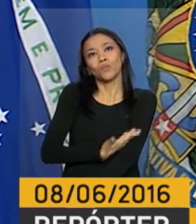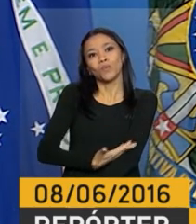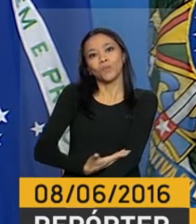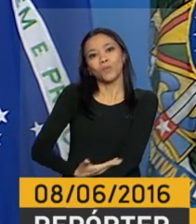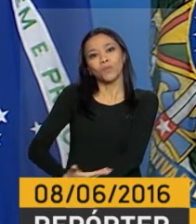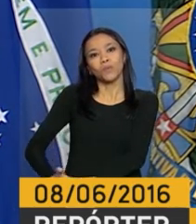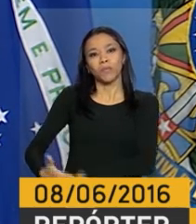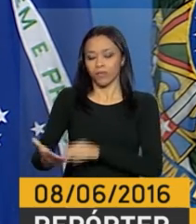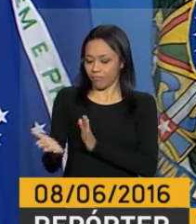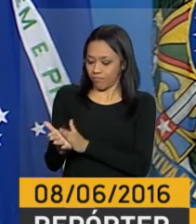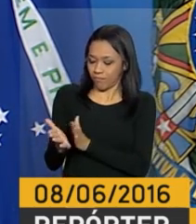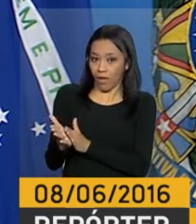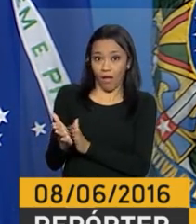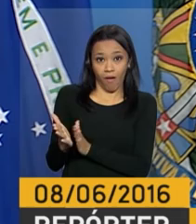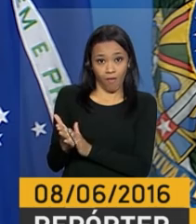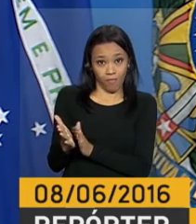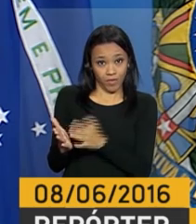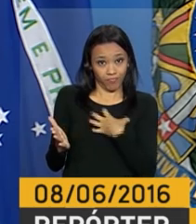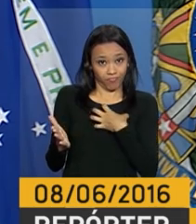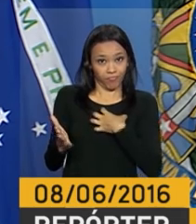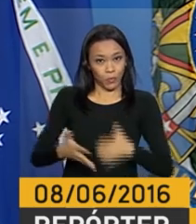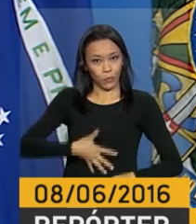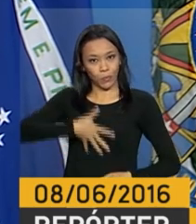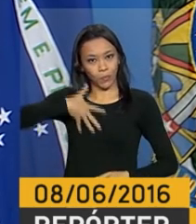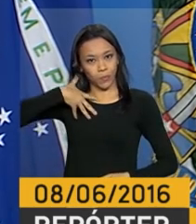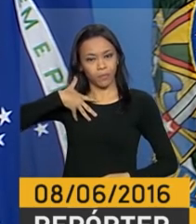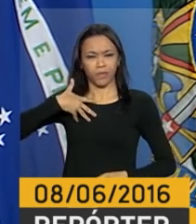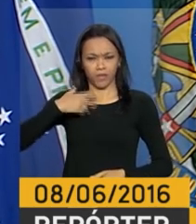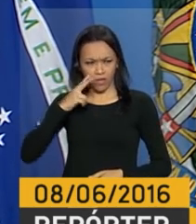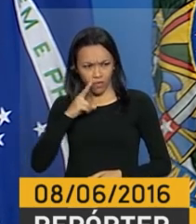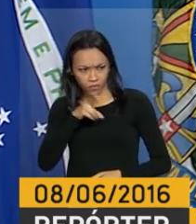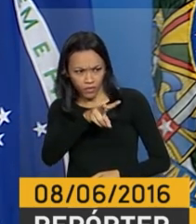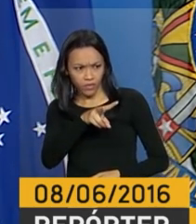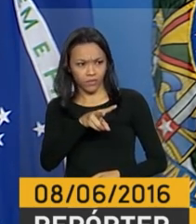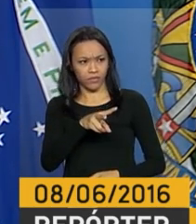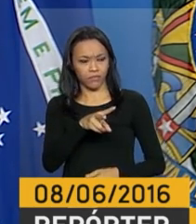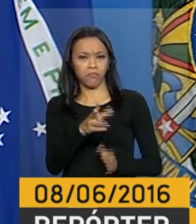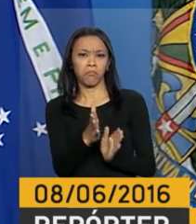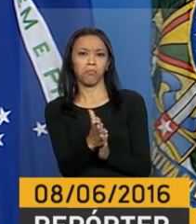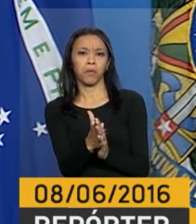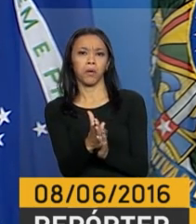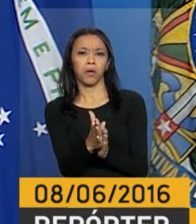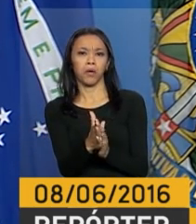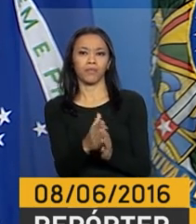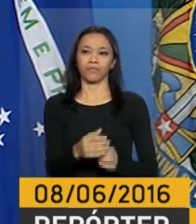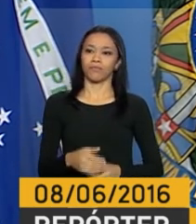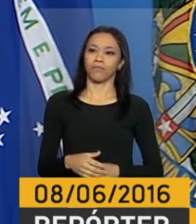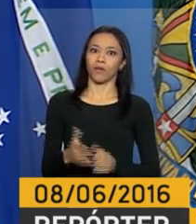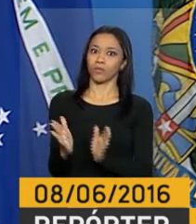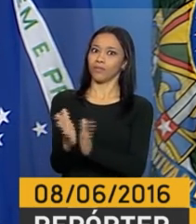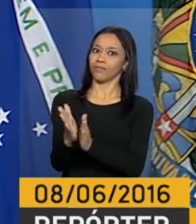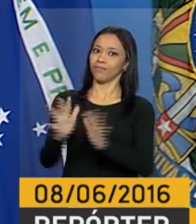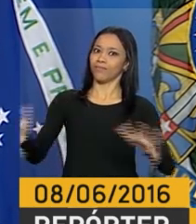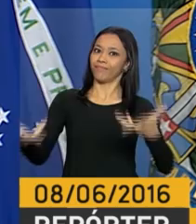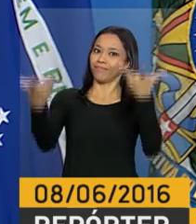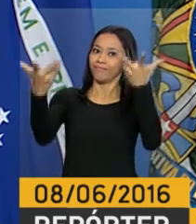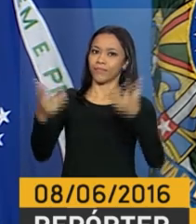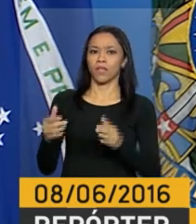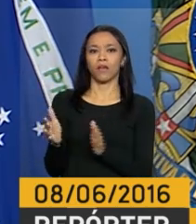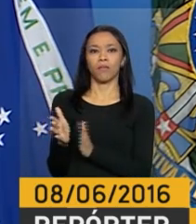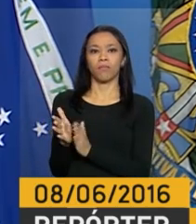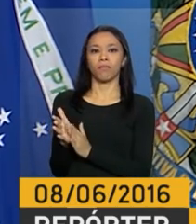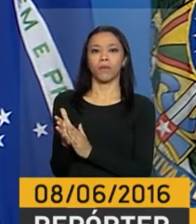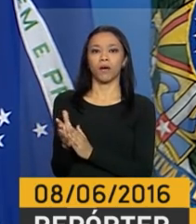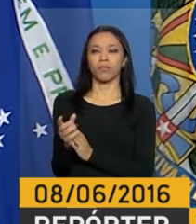das Palmas e é interessante que muitas vezes eu vejo Palmas formais palmas solenes palmas